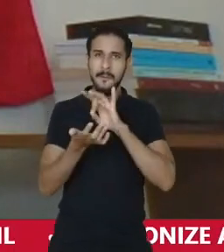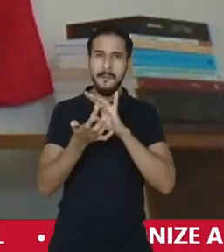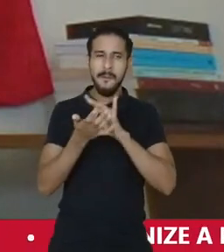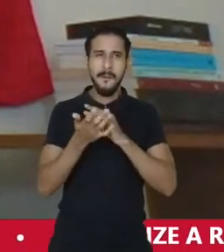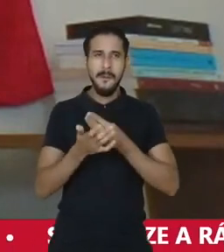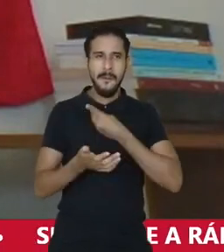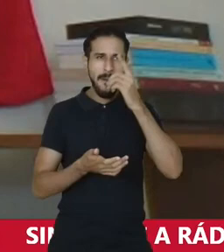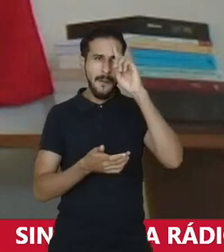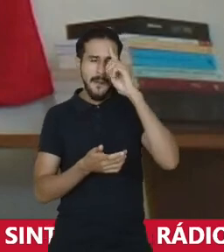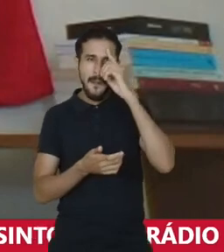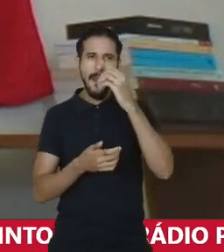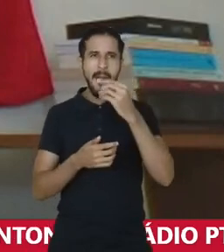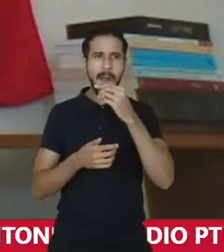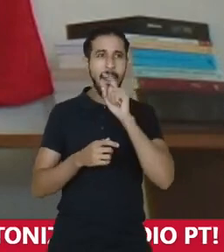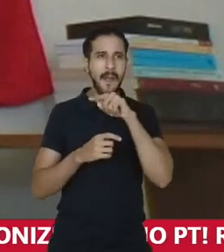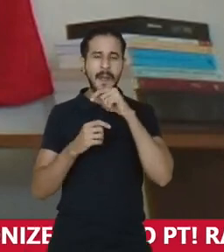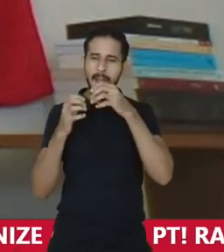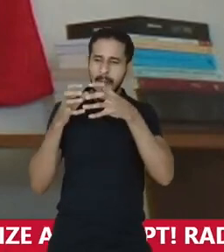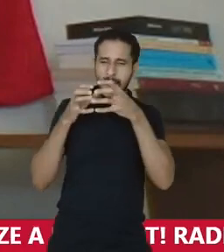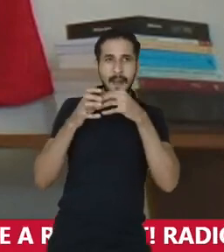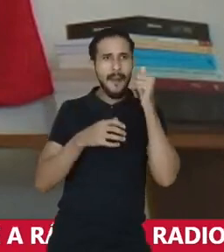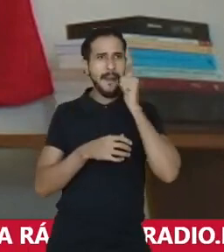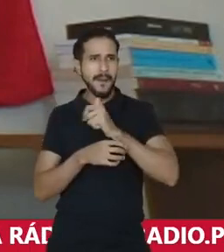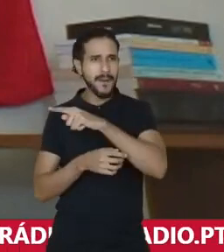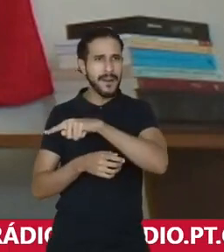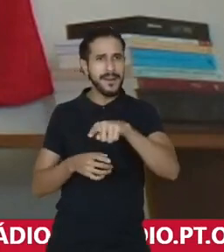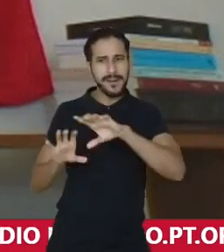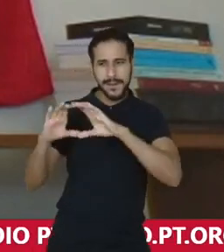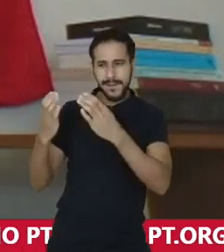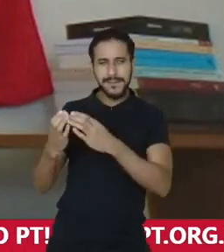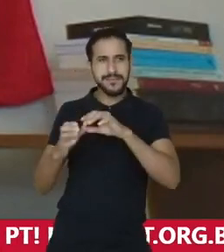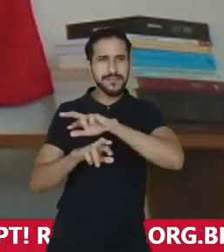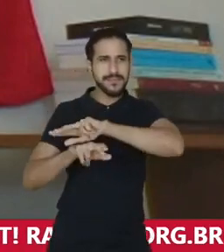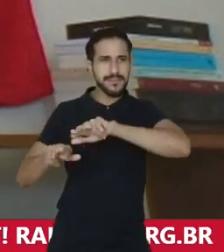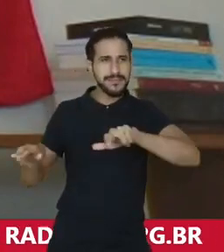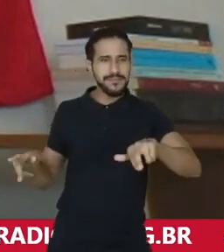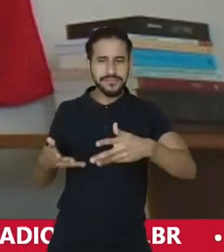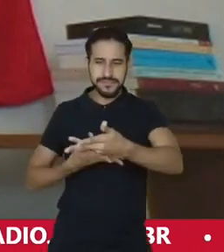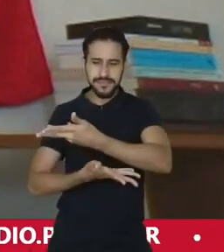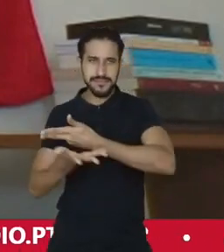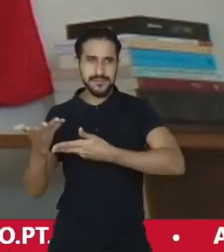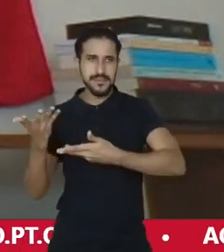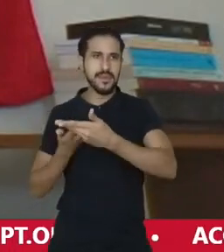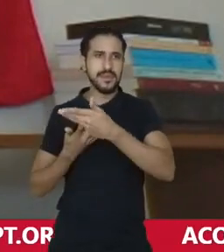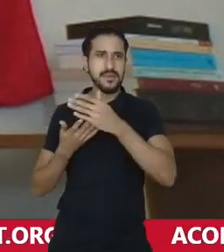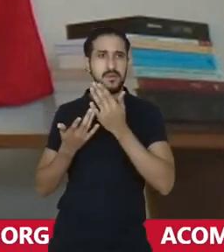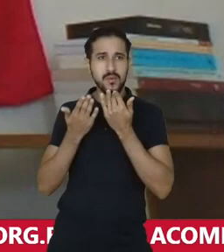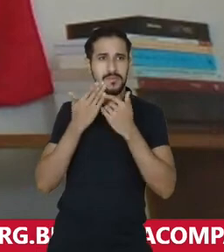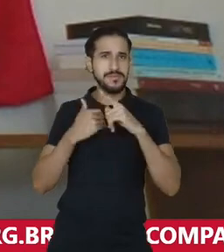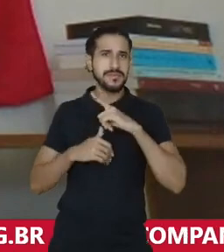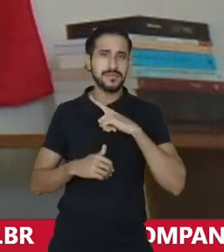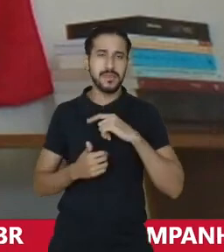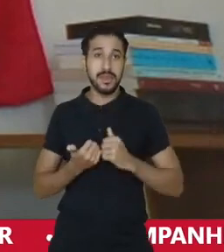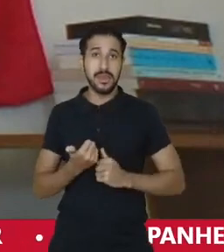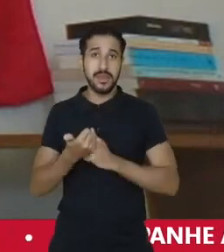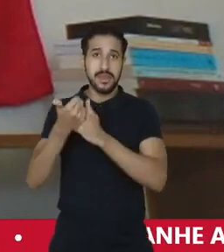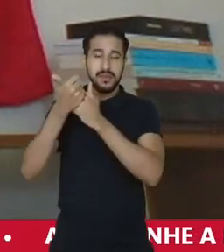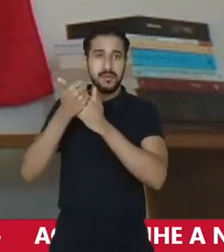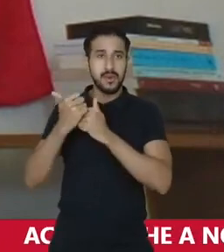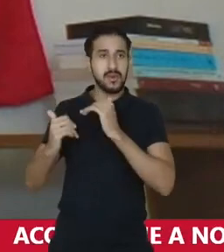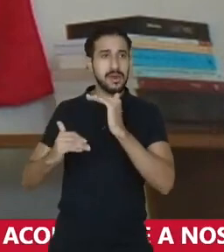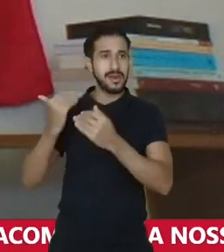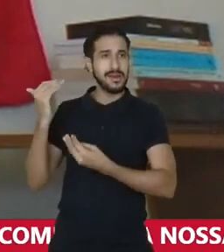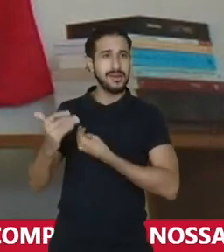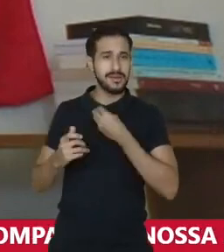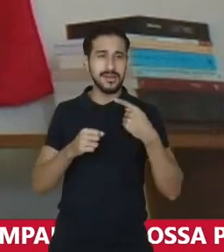o cotidiano da vida foram as mulheres nas suas comunidades repartindo o alimento que tinham. O que tem sustentado a